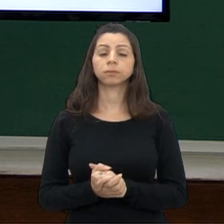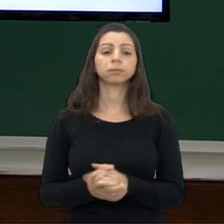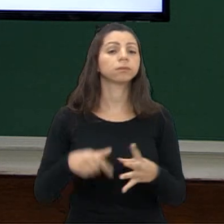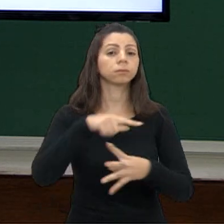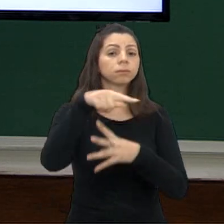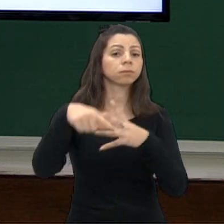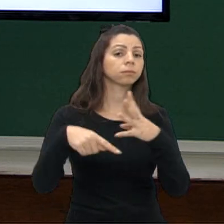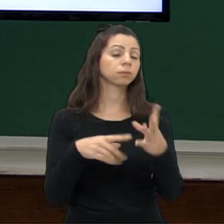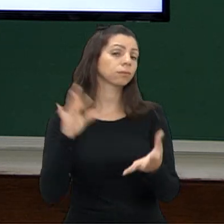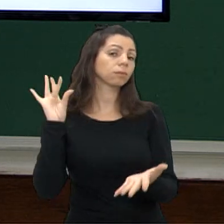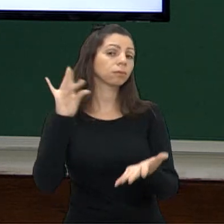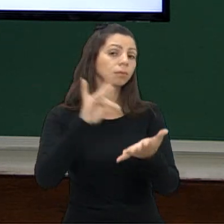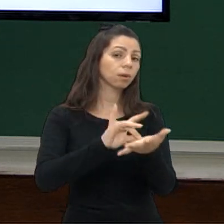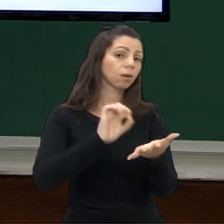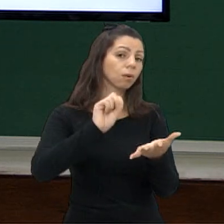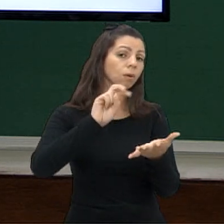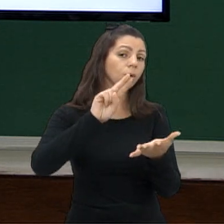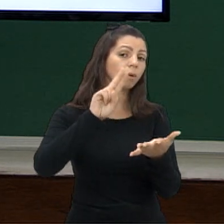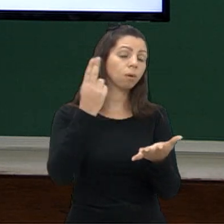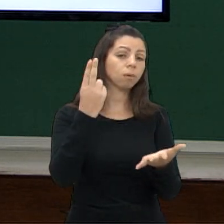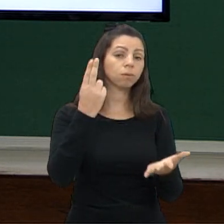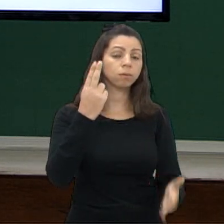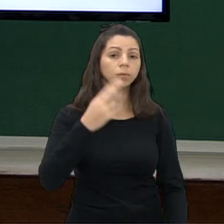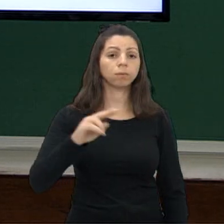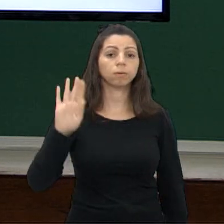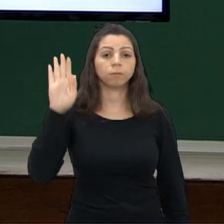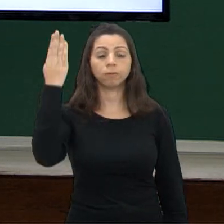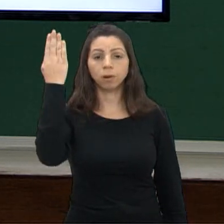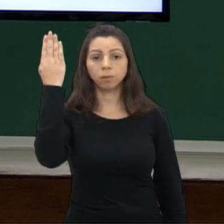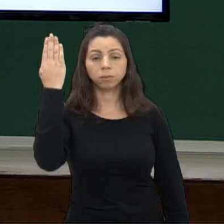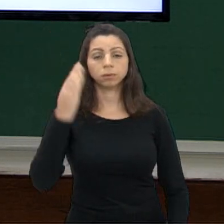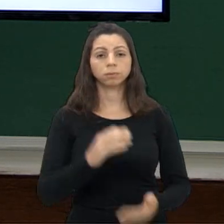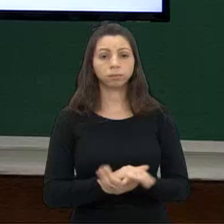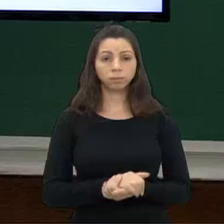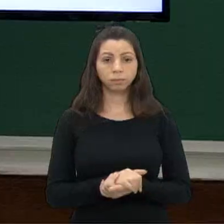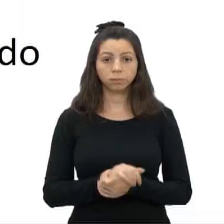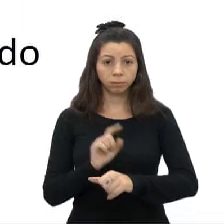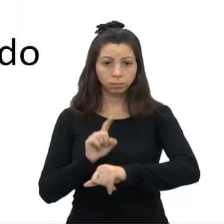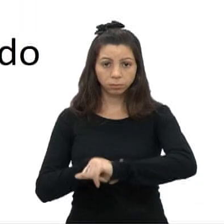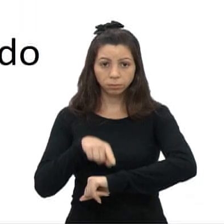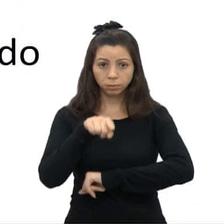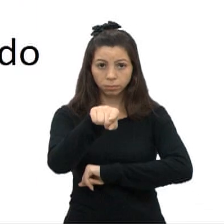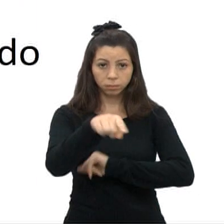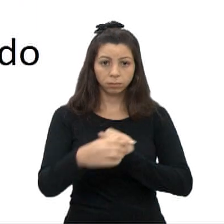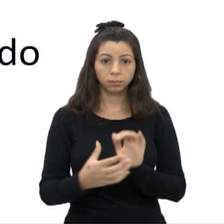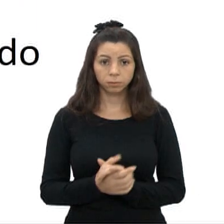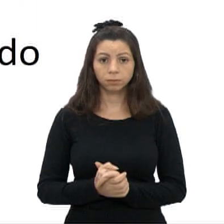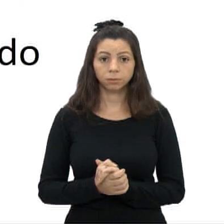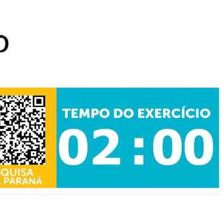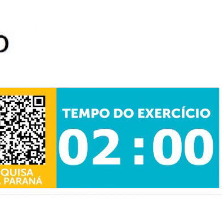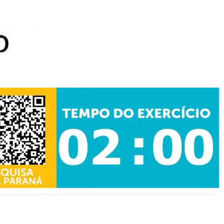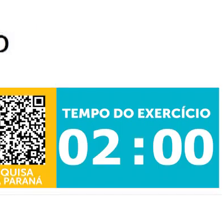são verdadeiras ou falsas, ou quais são verdadeiras, ou quais são falsas. Tempo para você.